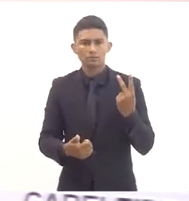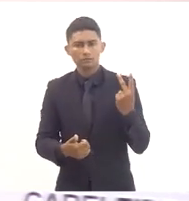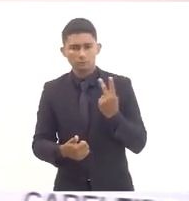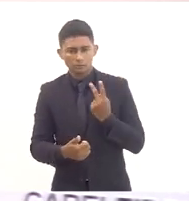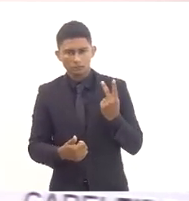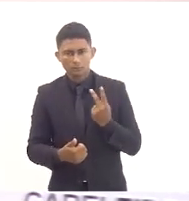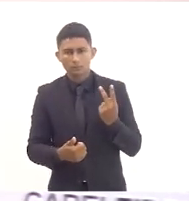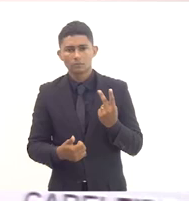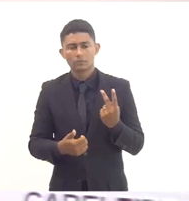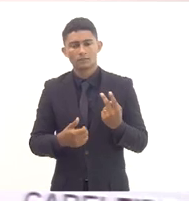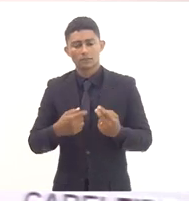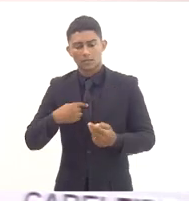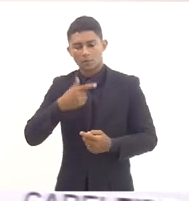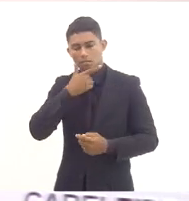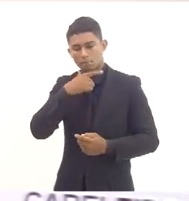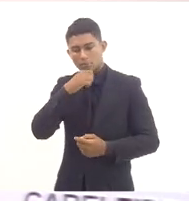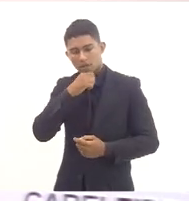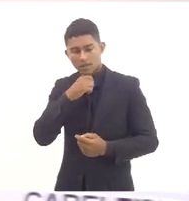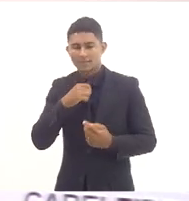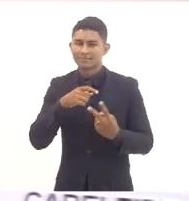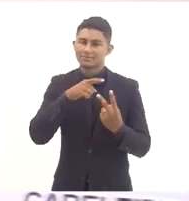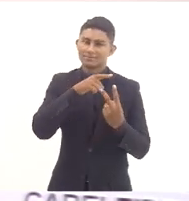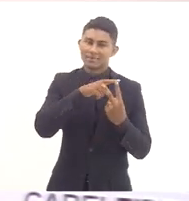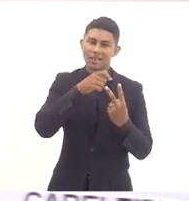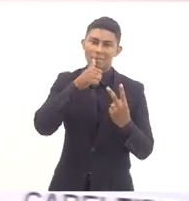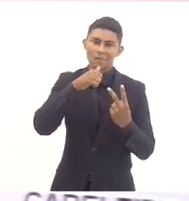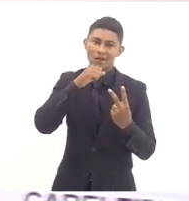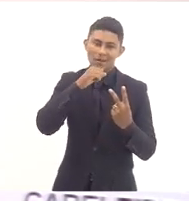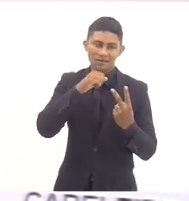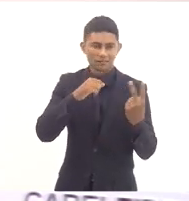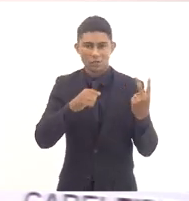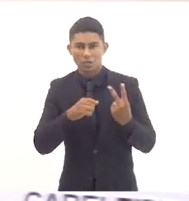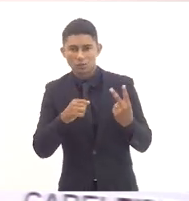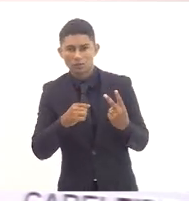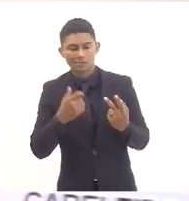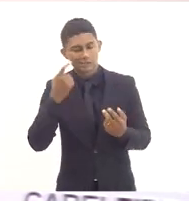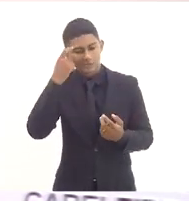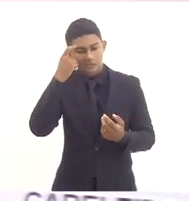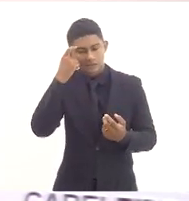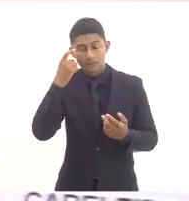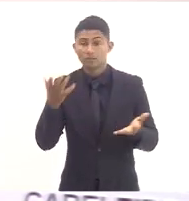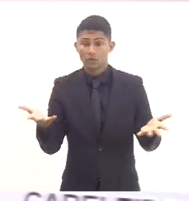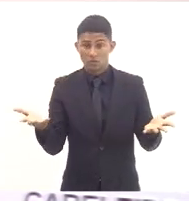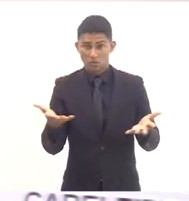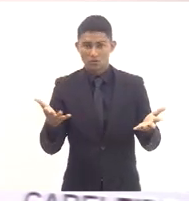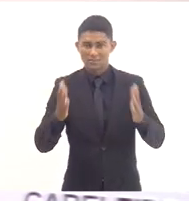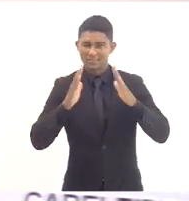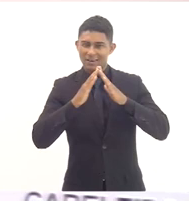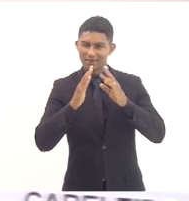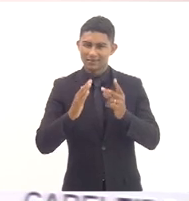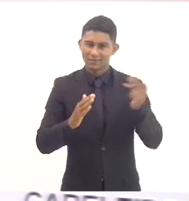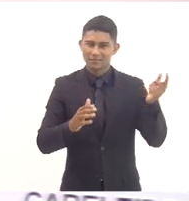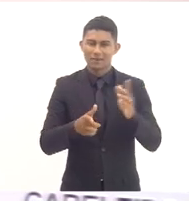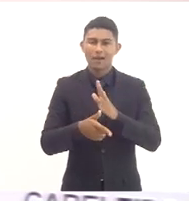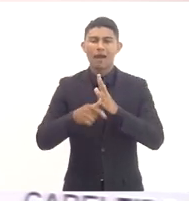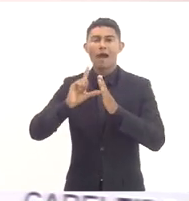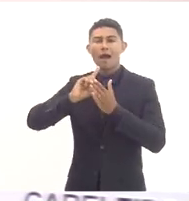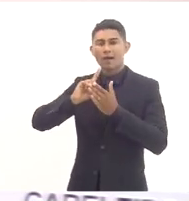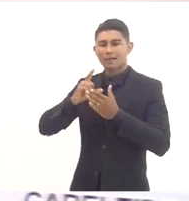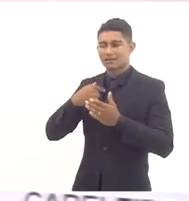paternidade EA maternidade dela ah e hoje antes de sair de casa eu perguntei para ela